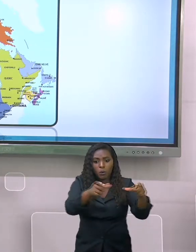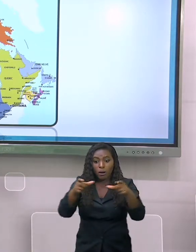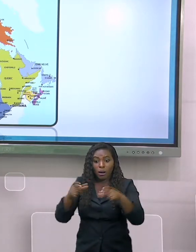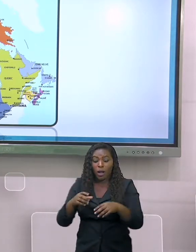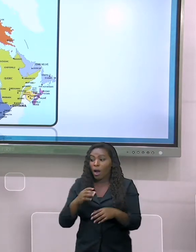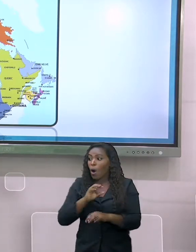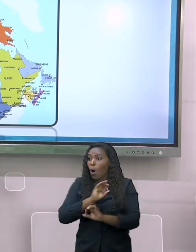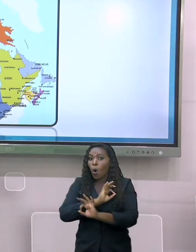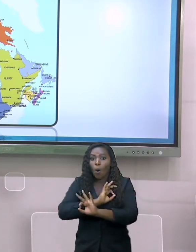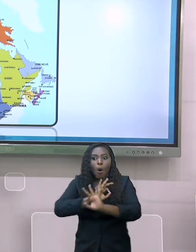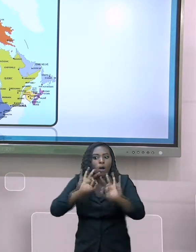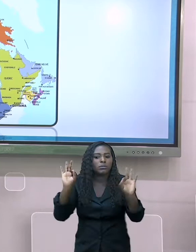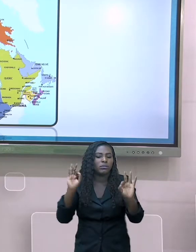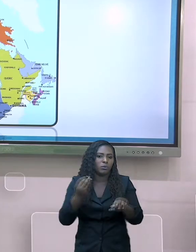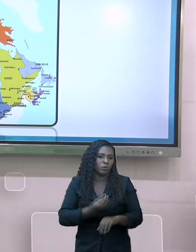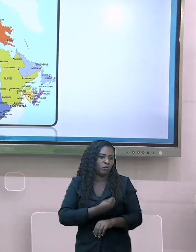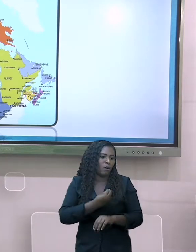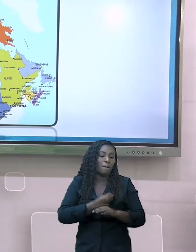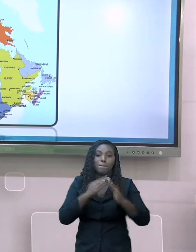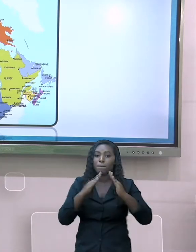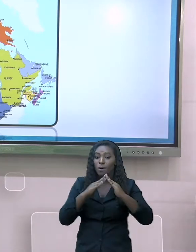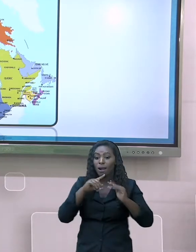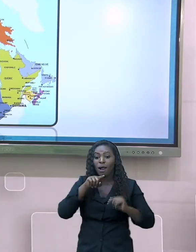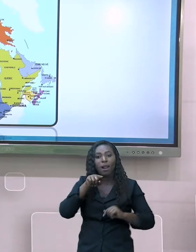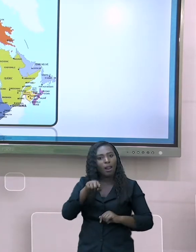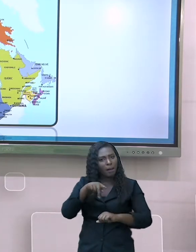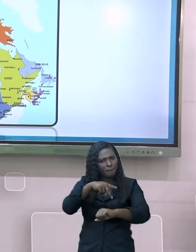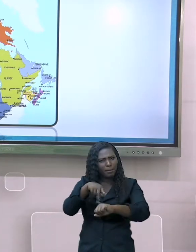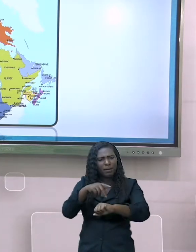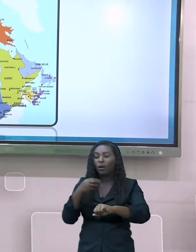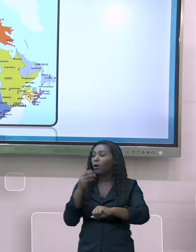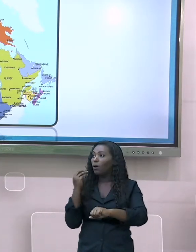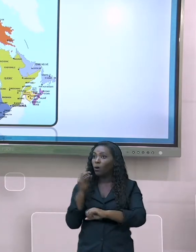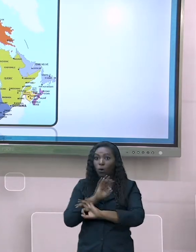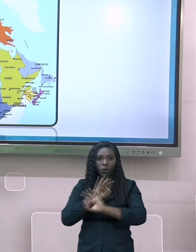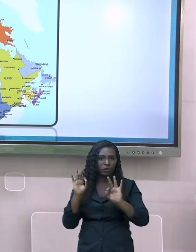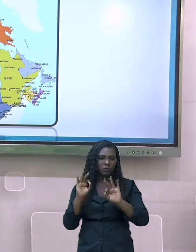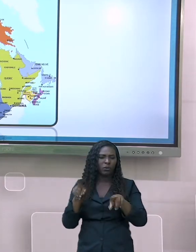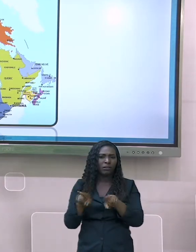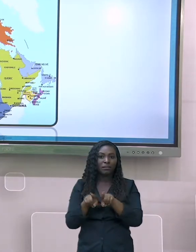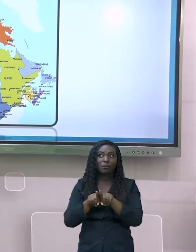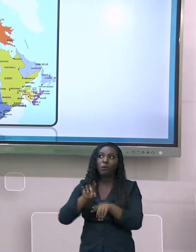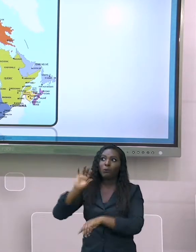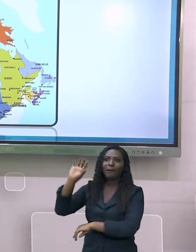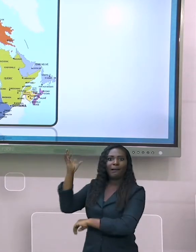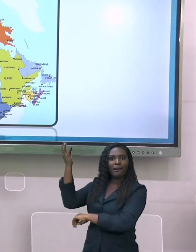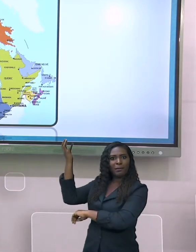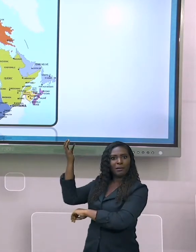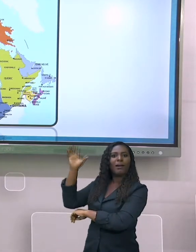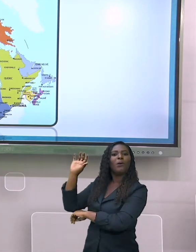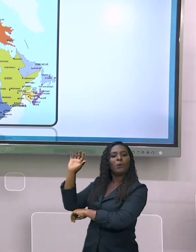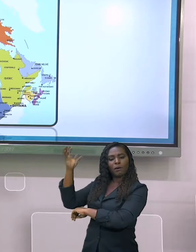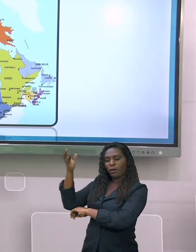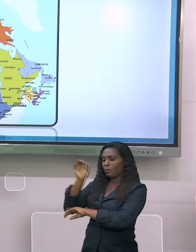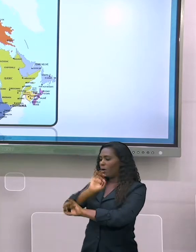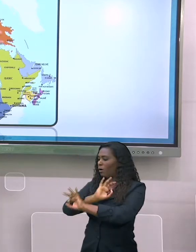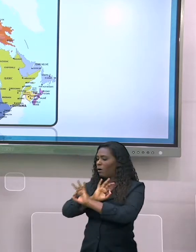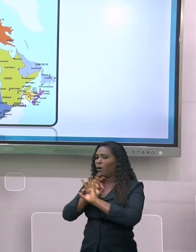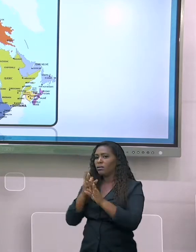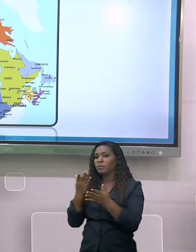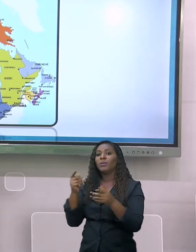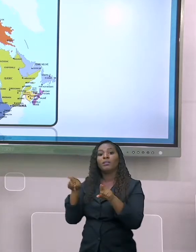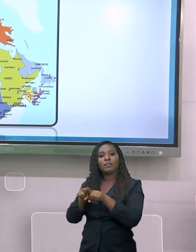O clima vai influenciar diretamente para que